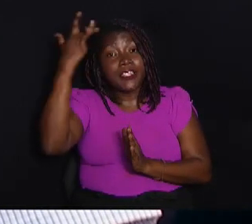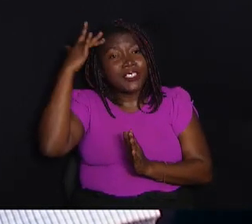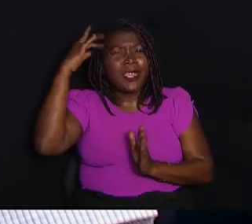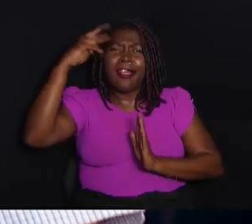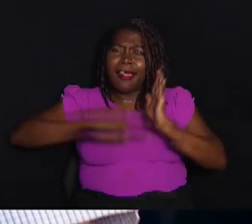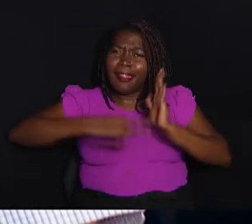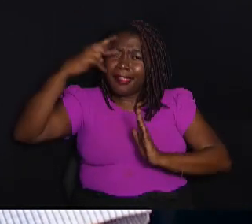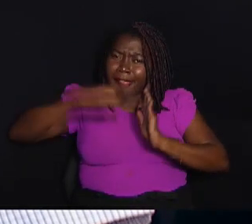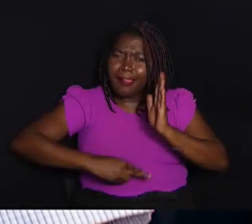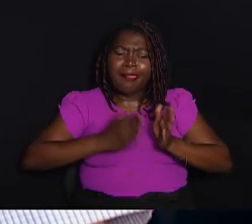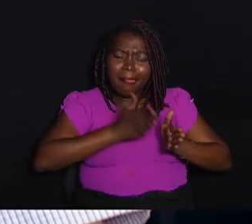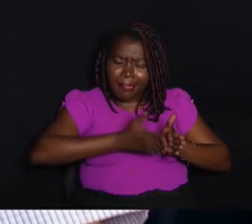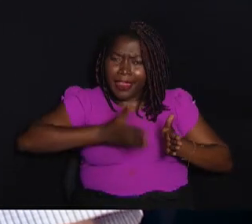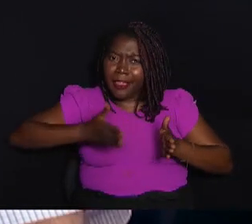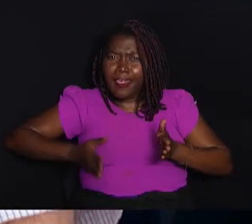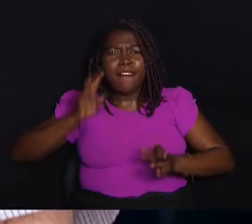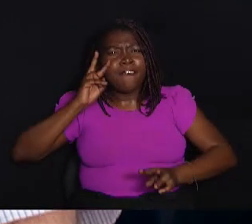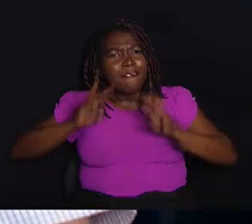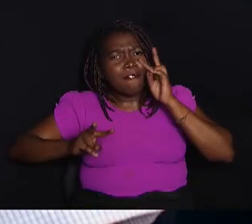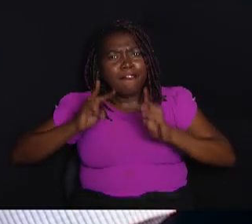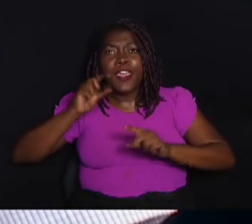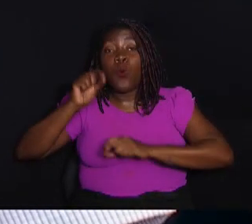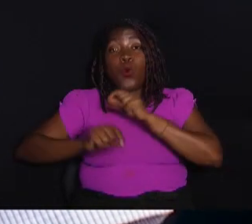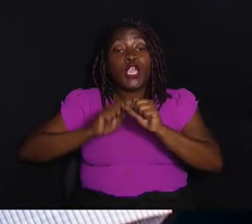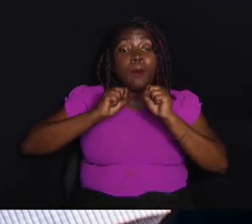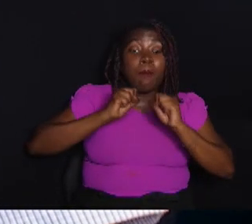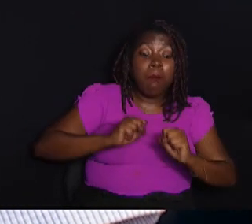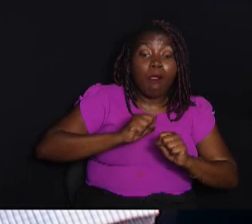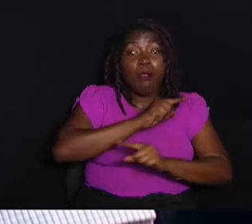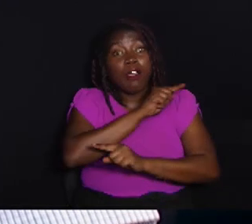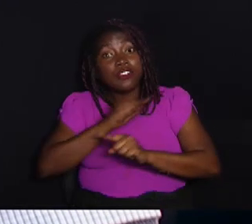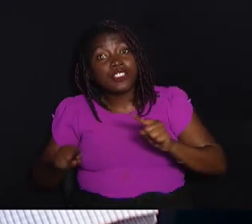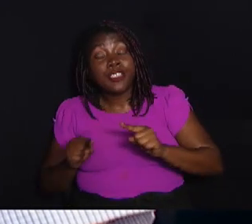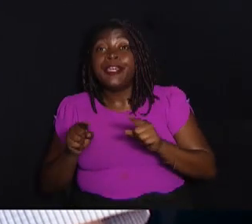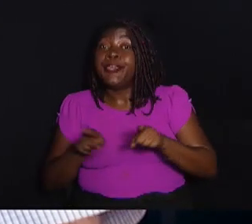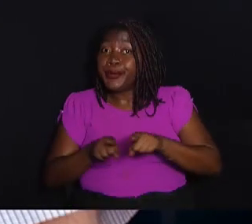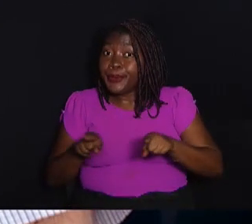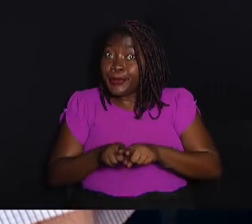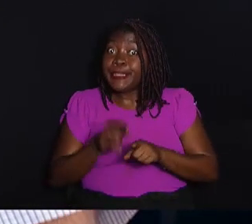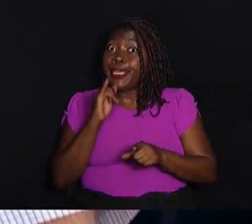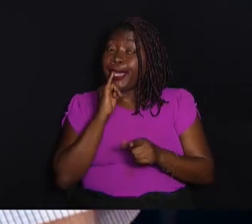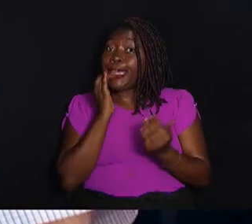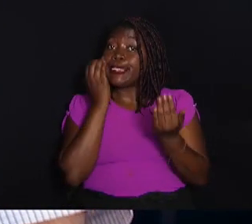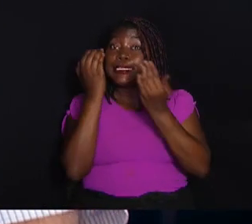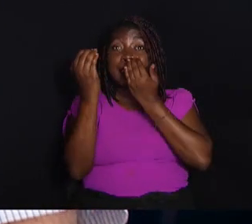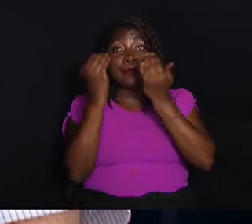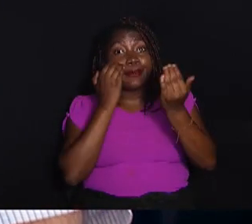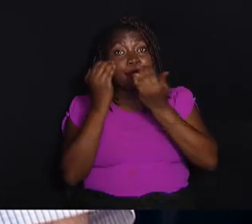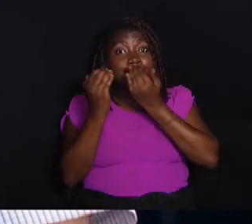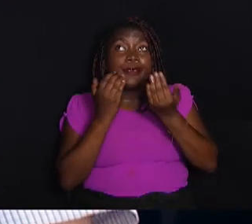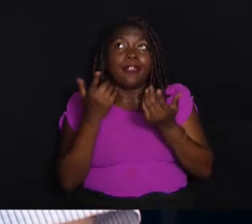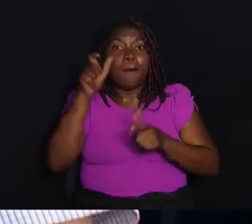esse tutorial Vejam o que pode o que não pode inclusive exemplifica eh os